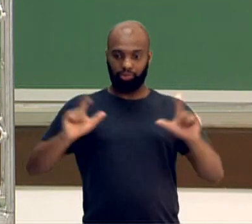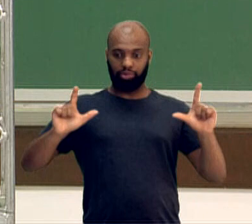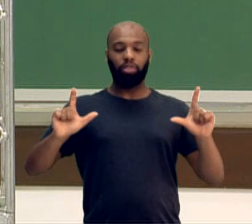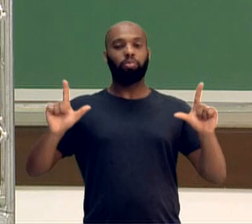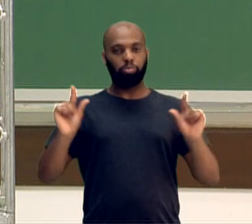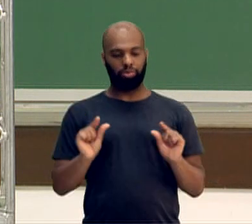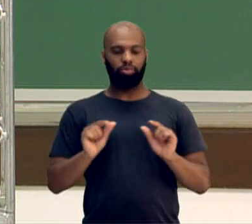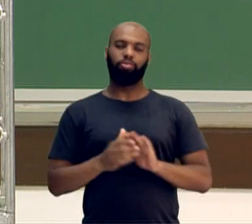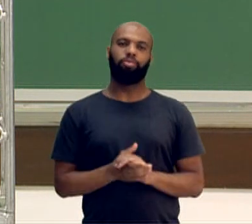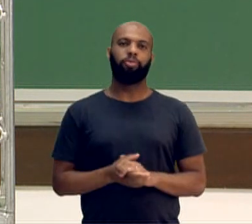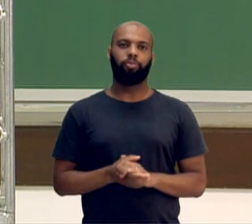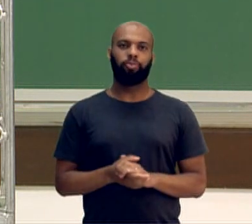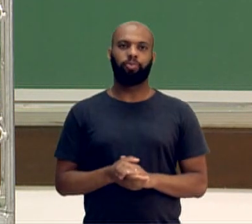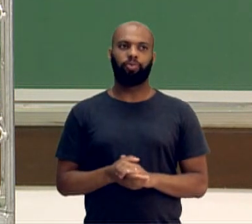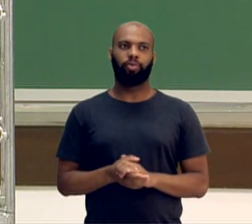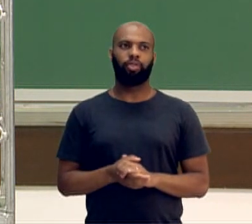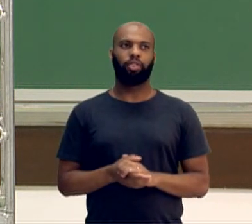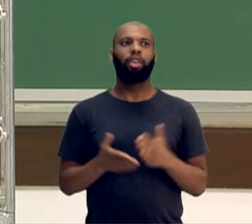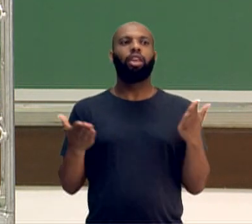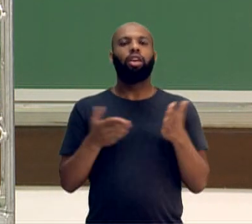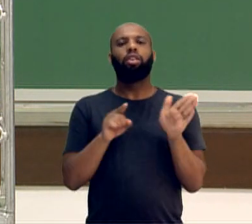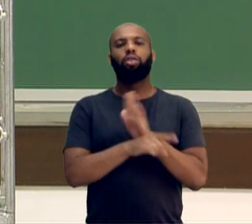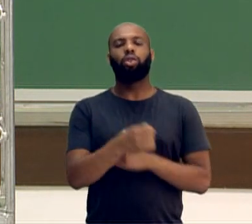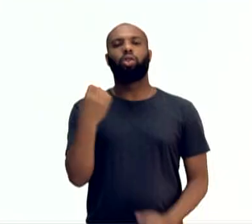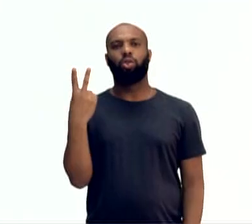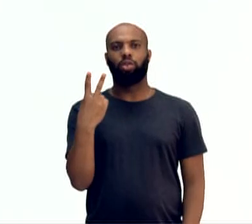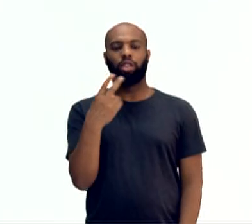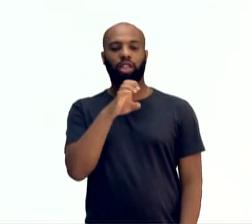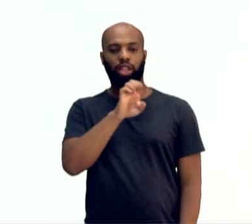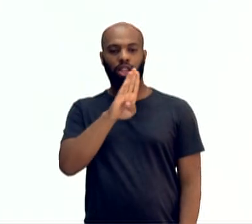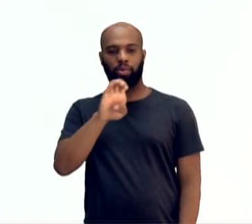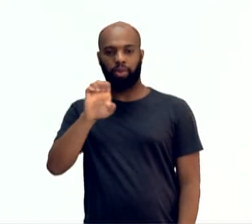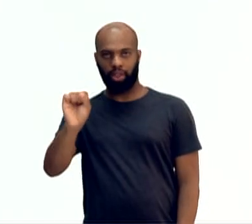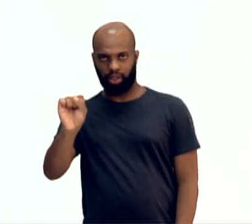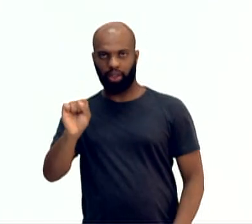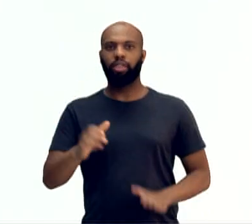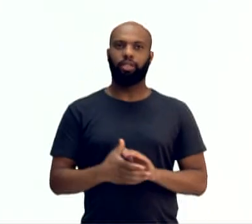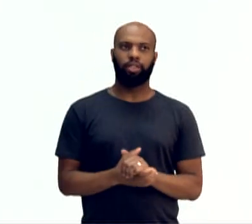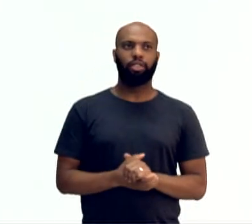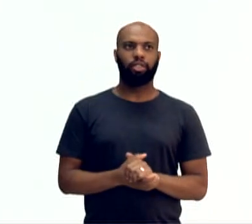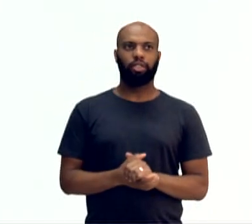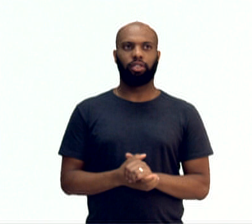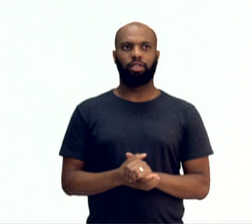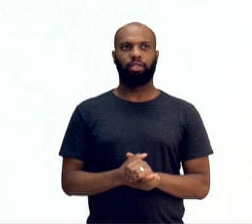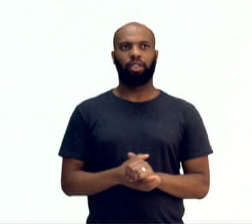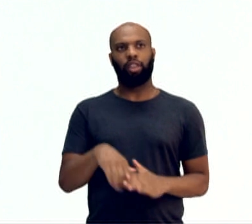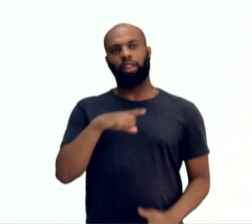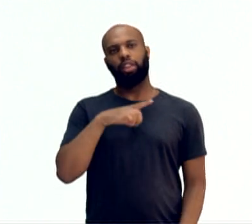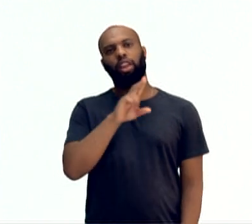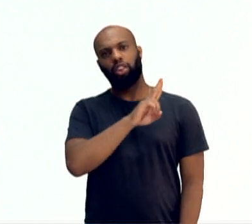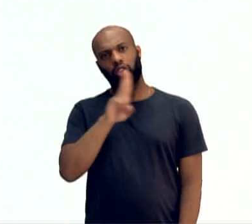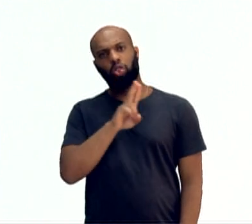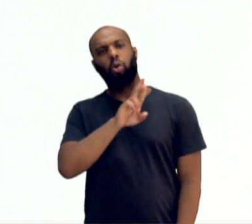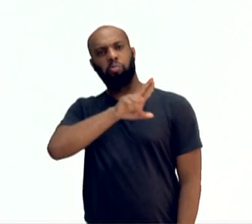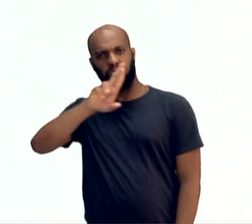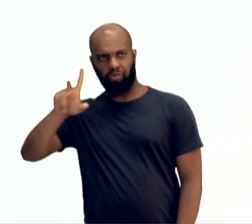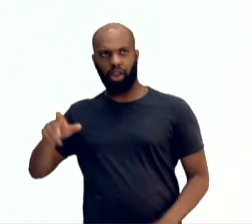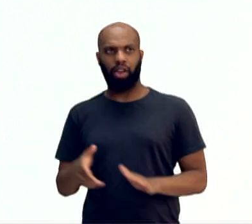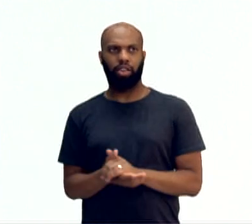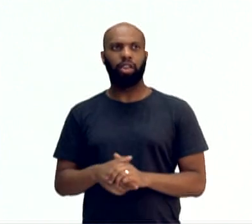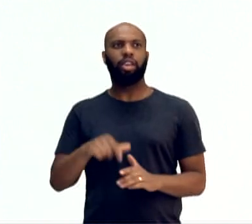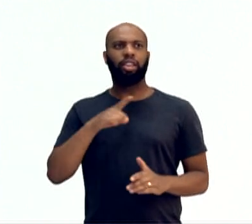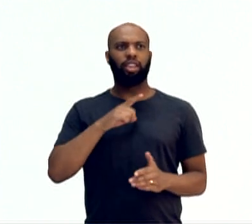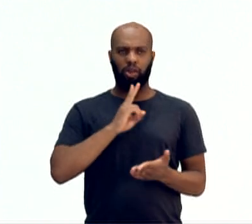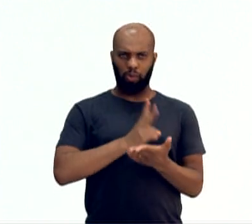um quiz. O Estado do bem-estar social, ou EBS, ou Welfare State, ou Keynesianismo, né, tem os